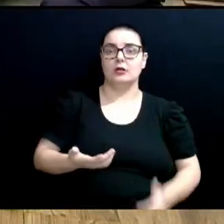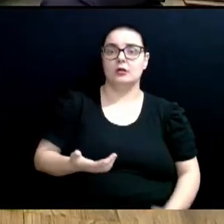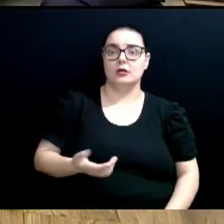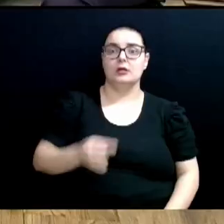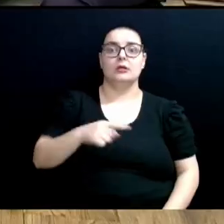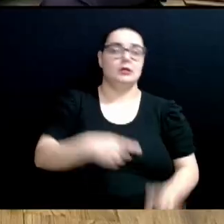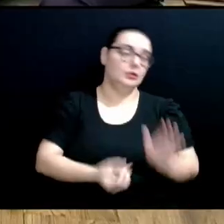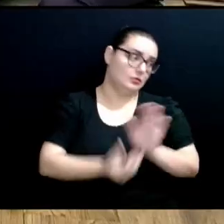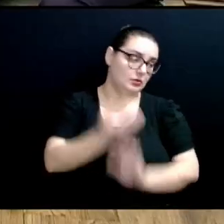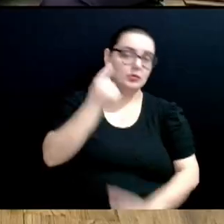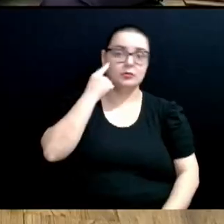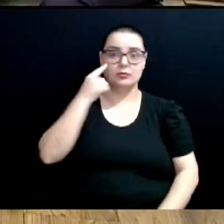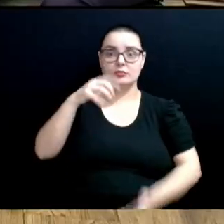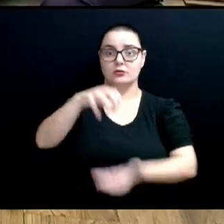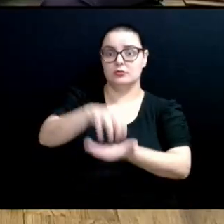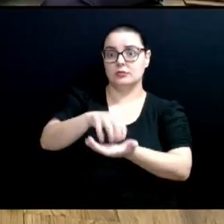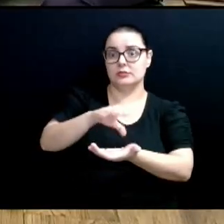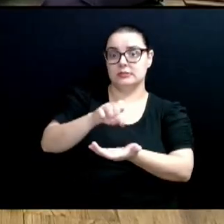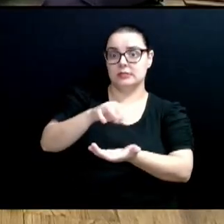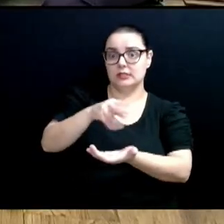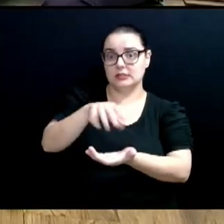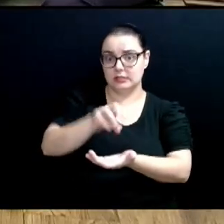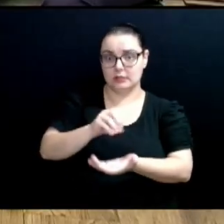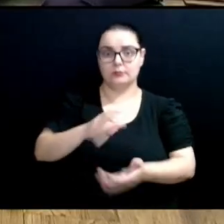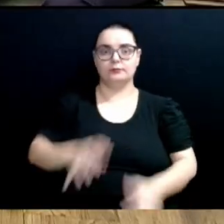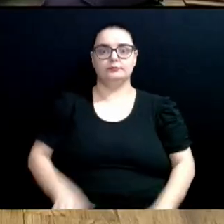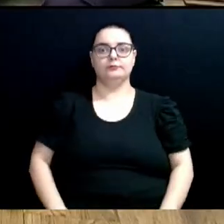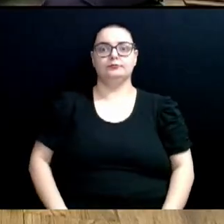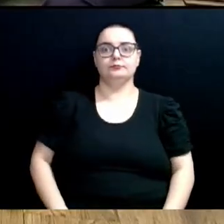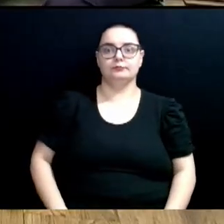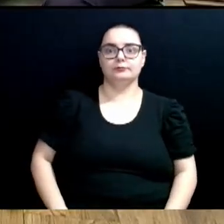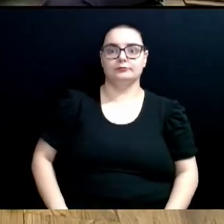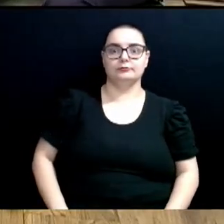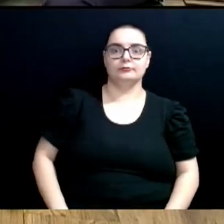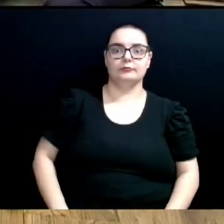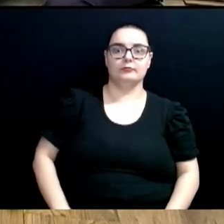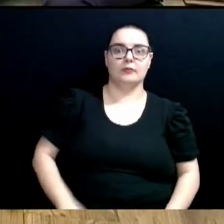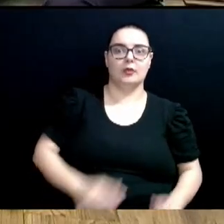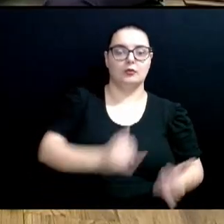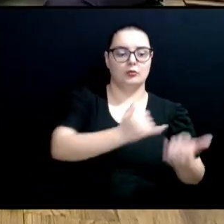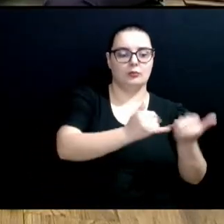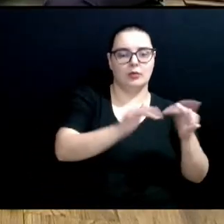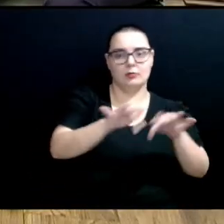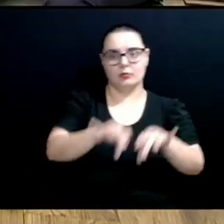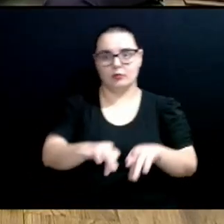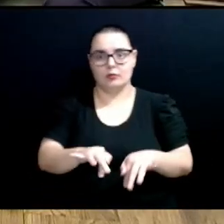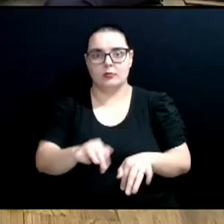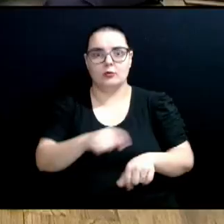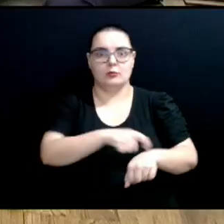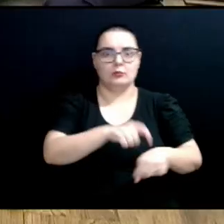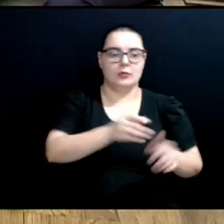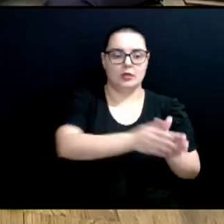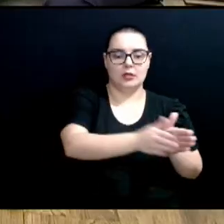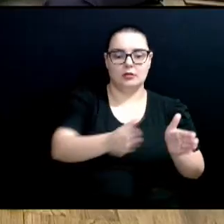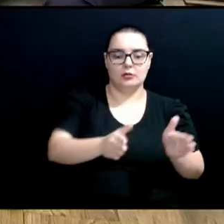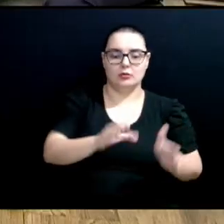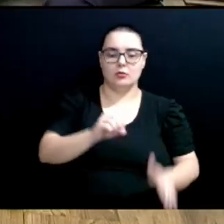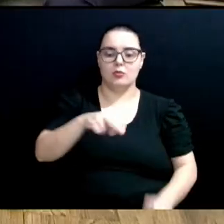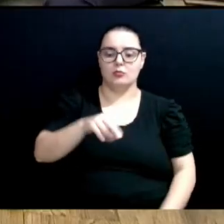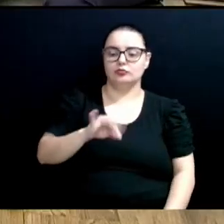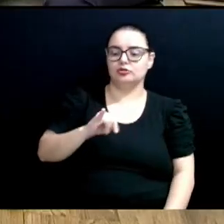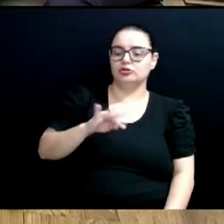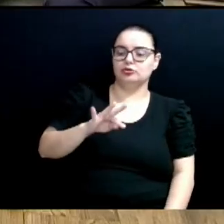centrão, né? Ali já no meio, do meio para o fim do período constituinte, o próprio